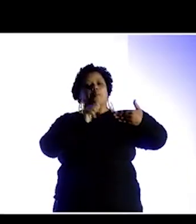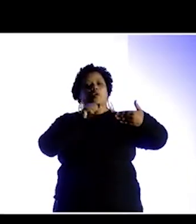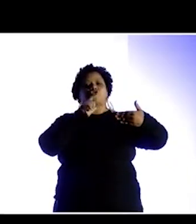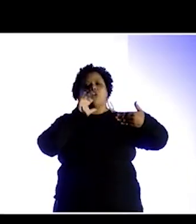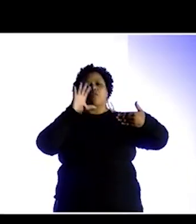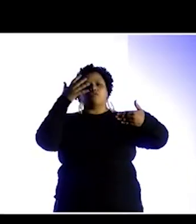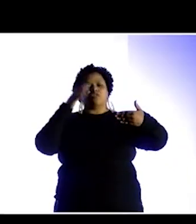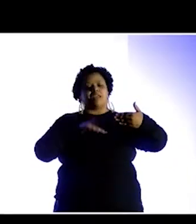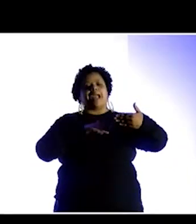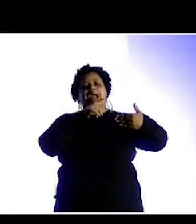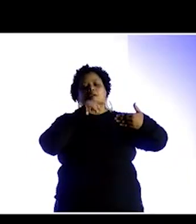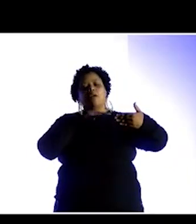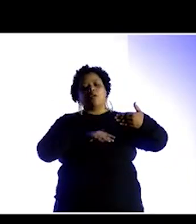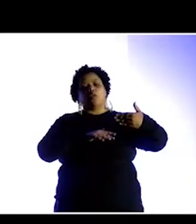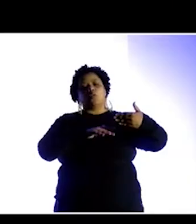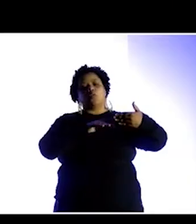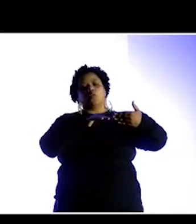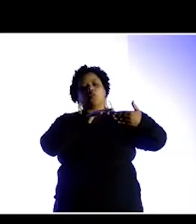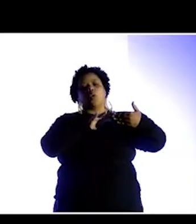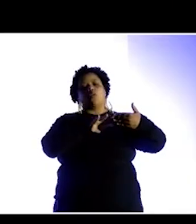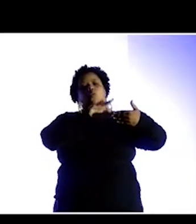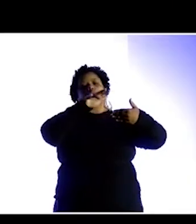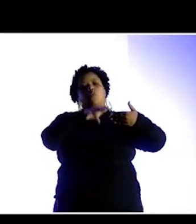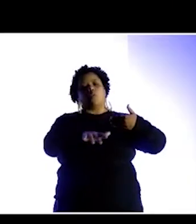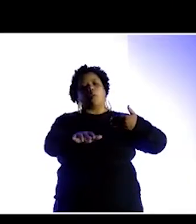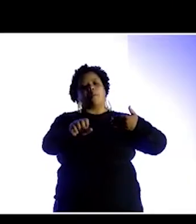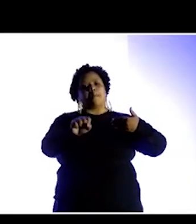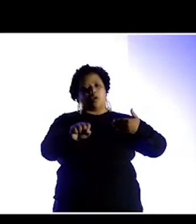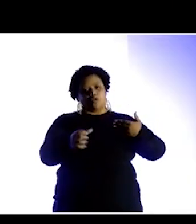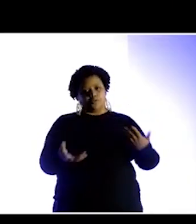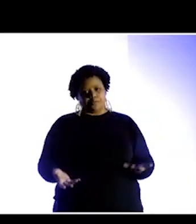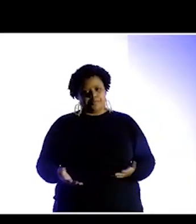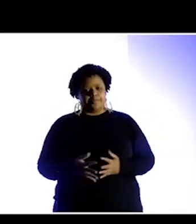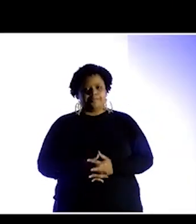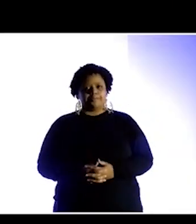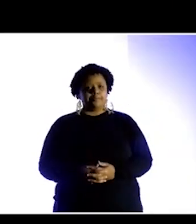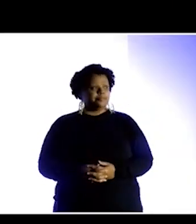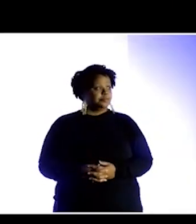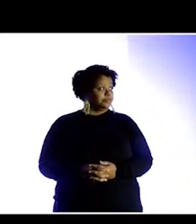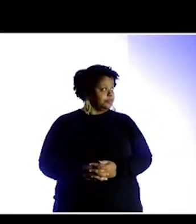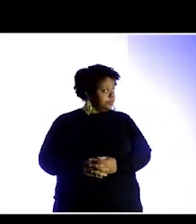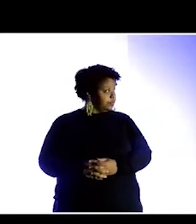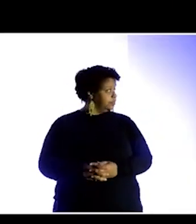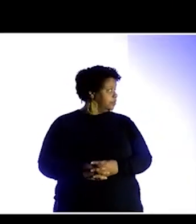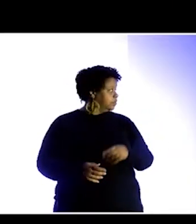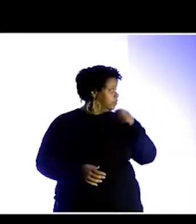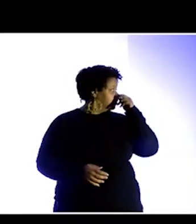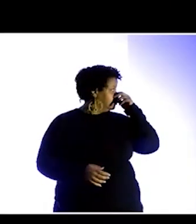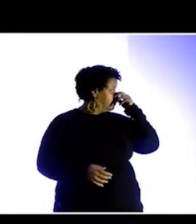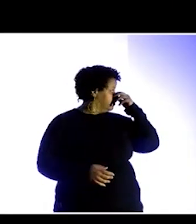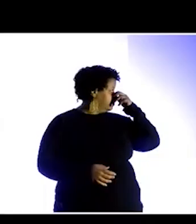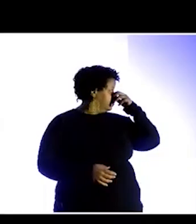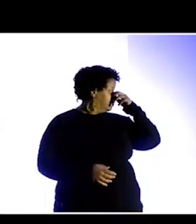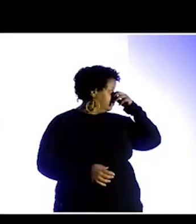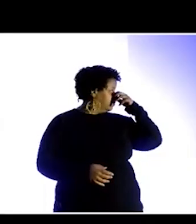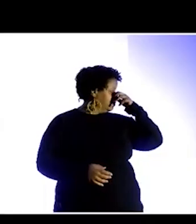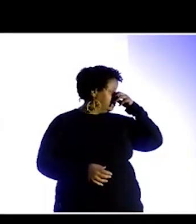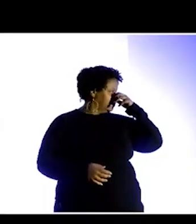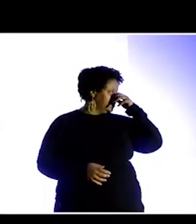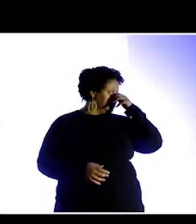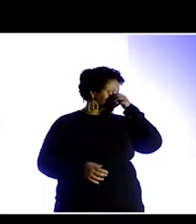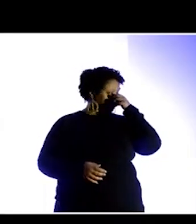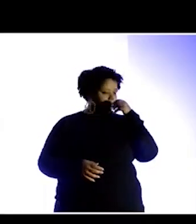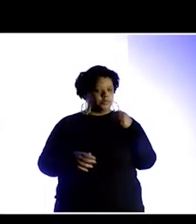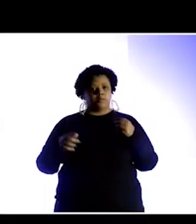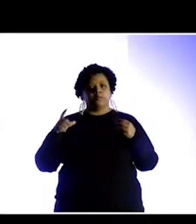água. Então, quando esse reservatório ele recebe umidade, vindo aí de